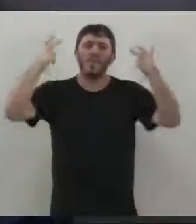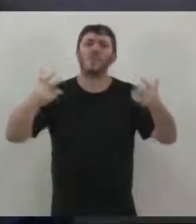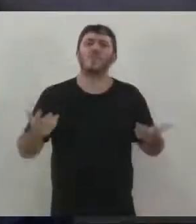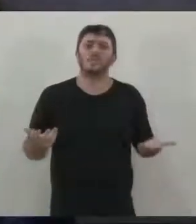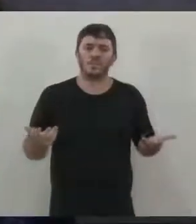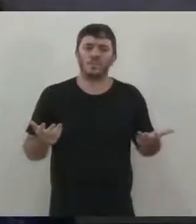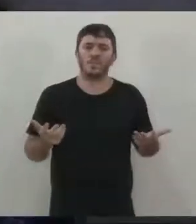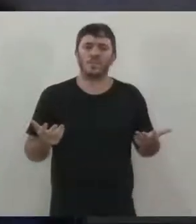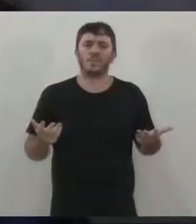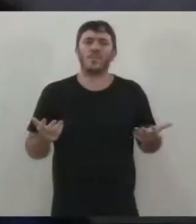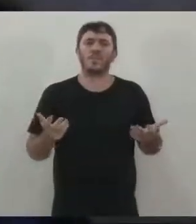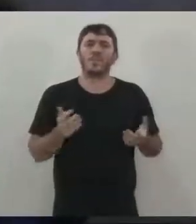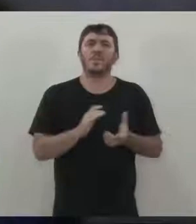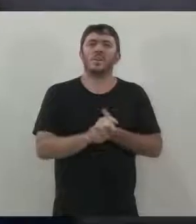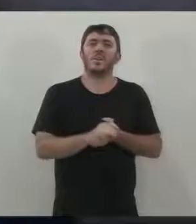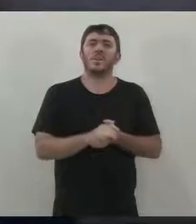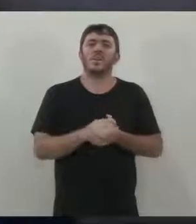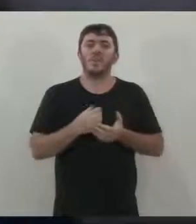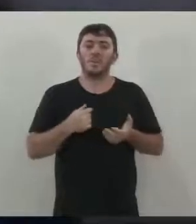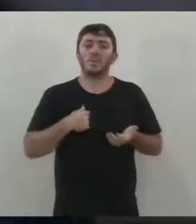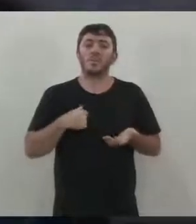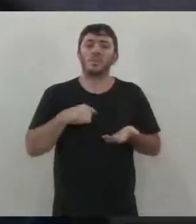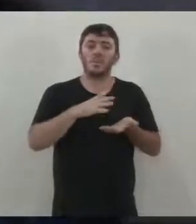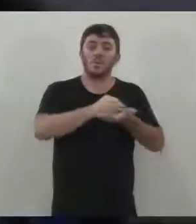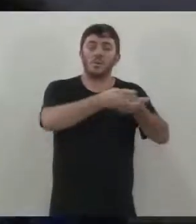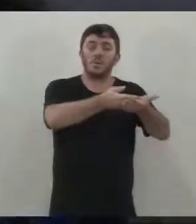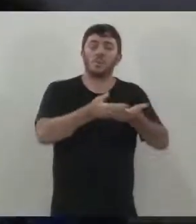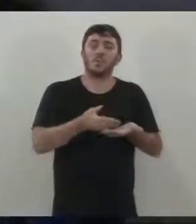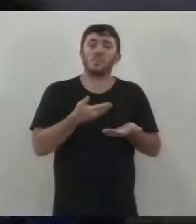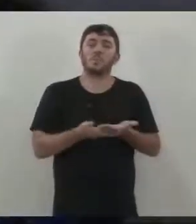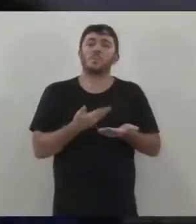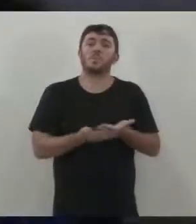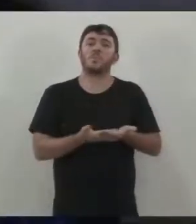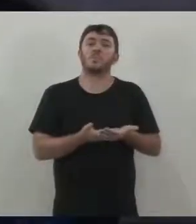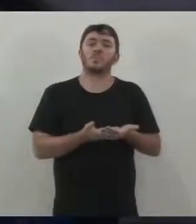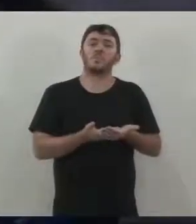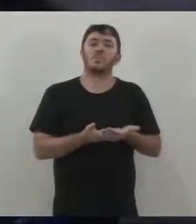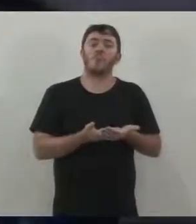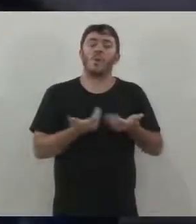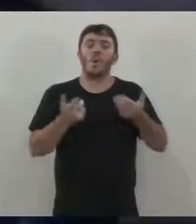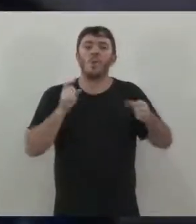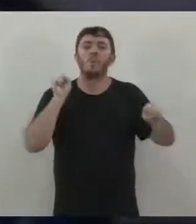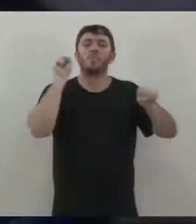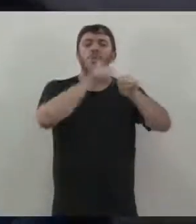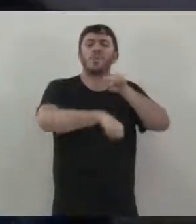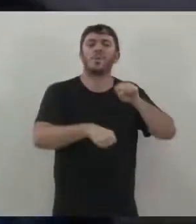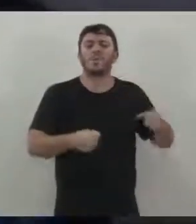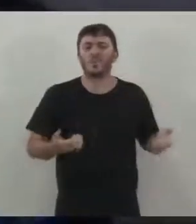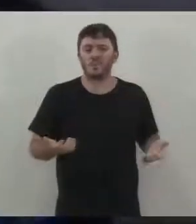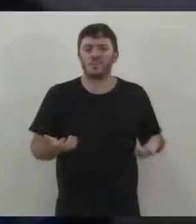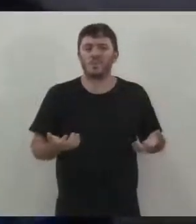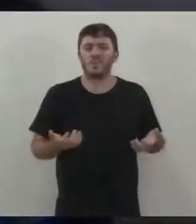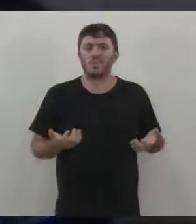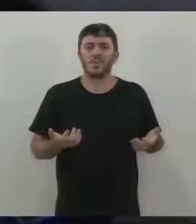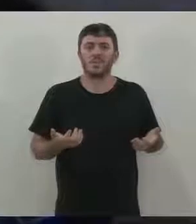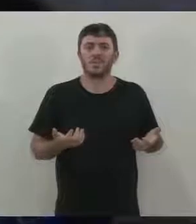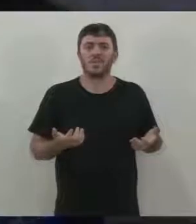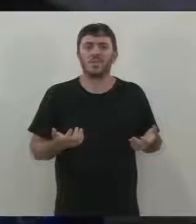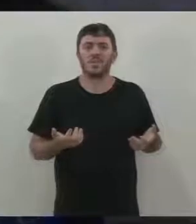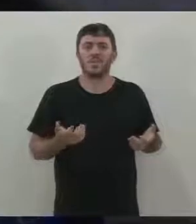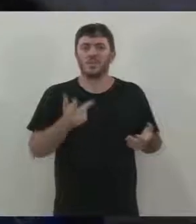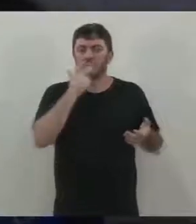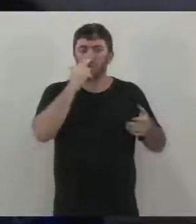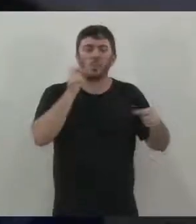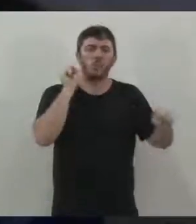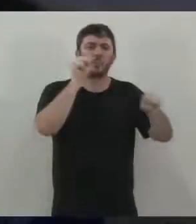partes aqui do processo, no caso dela, né? Nesse caso desse estupro que aconteceu, mas eu vou ler. porque estupro culposo não